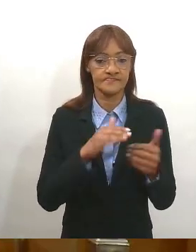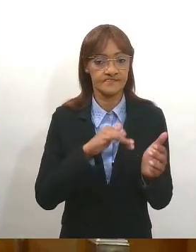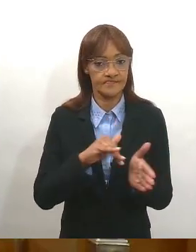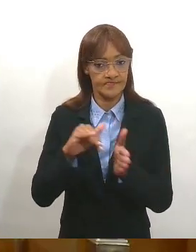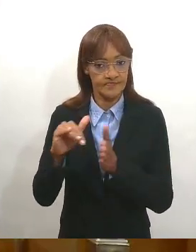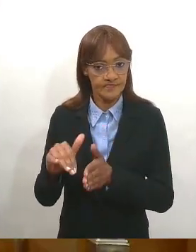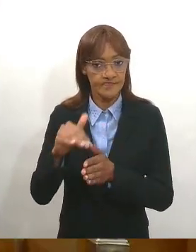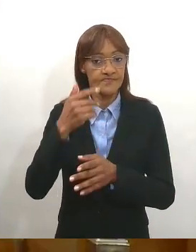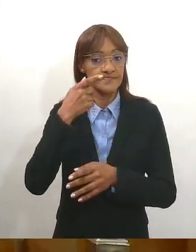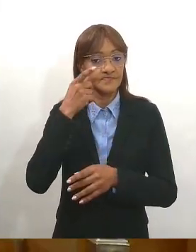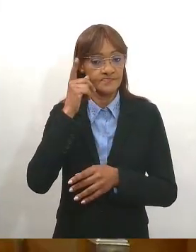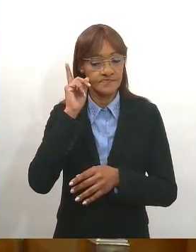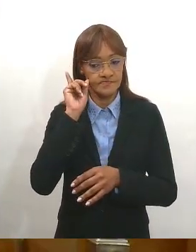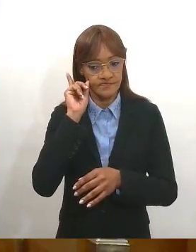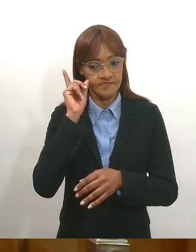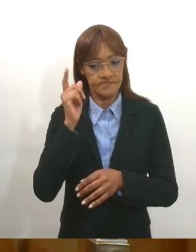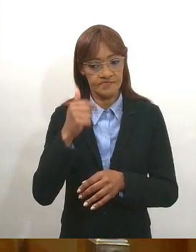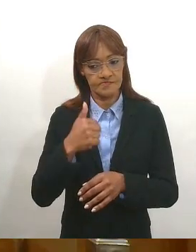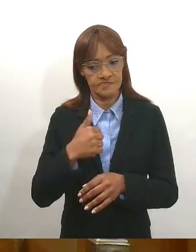Epifânio Dória da